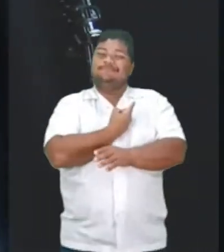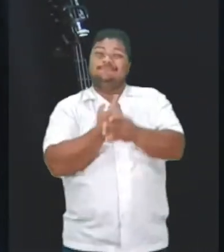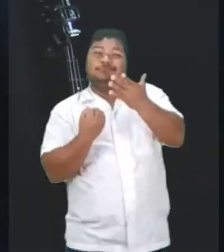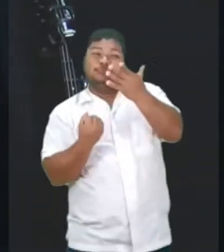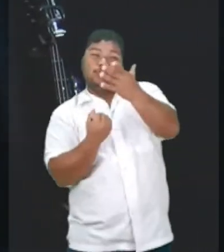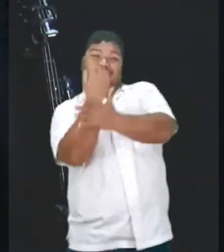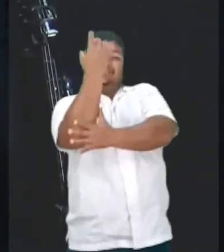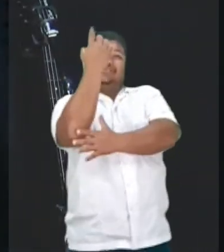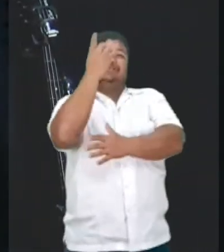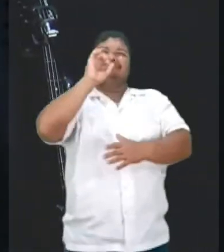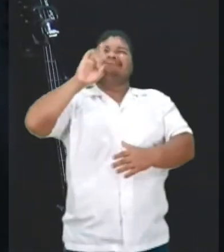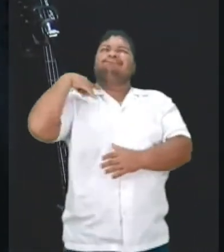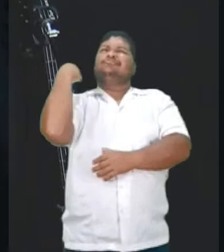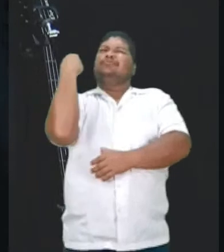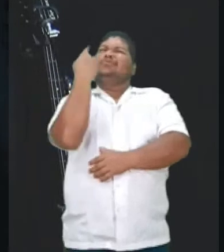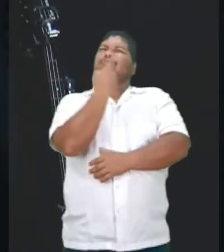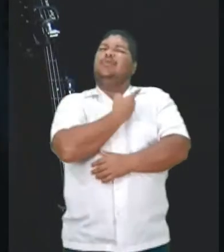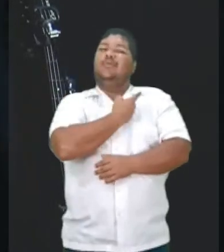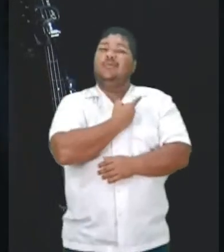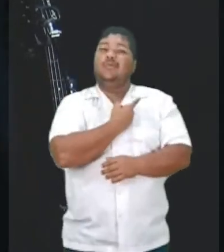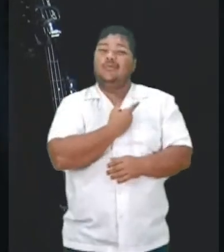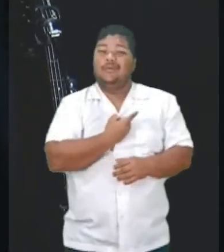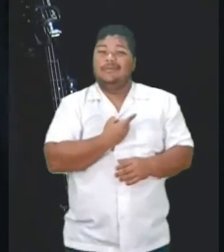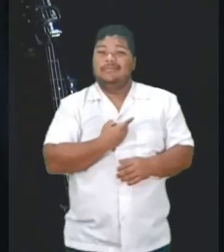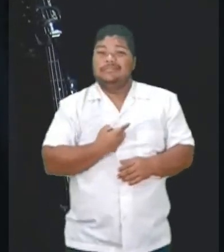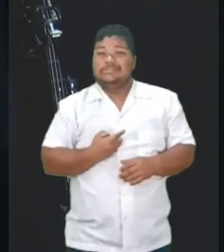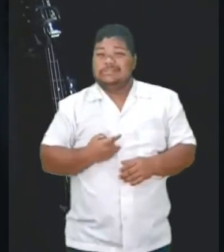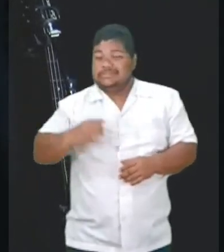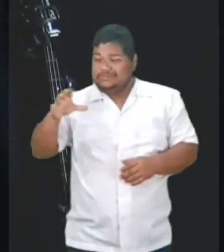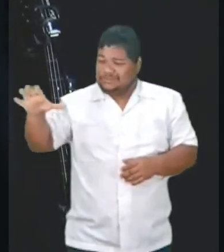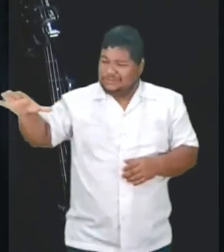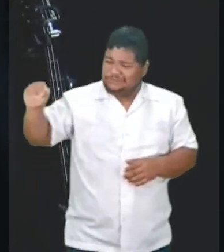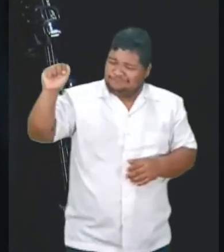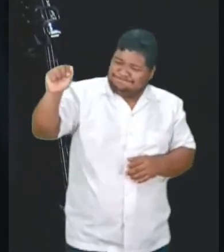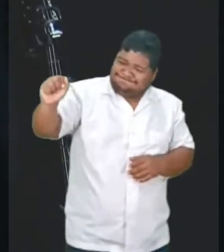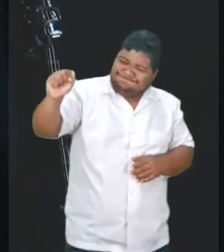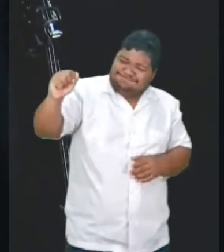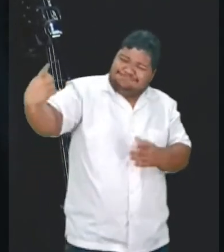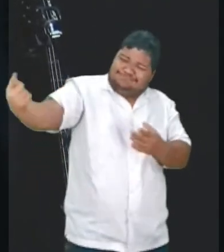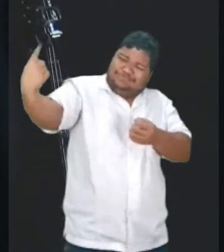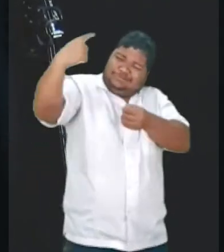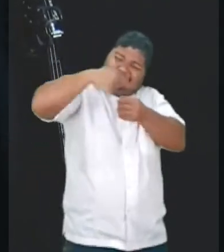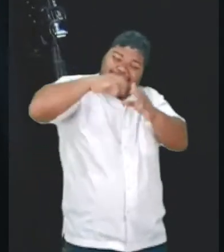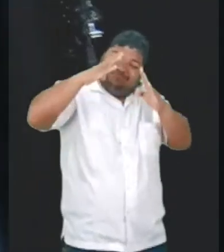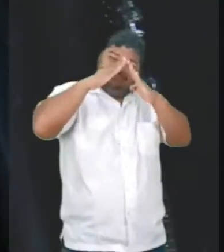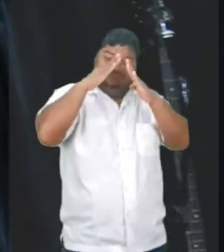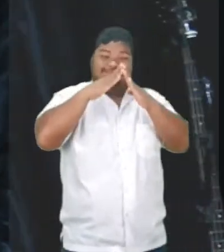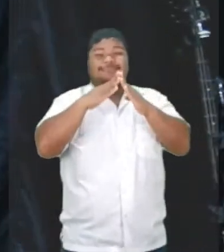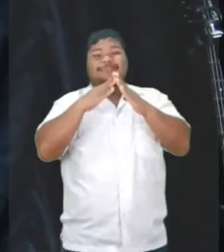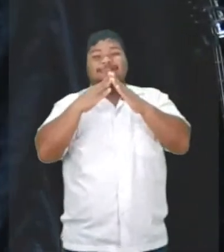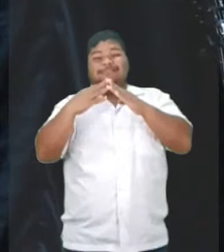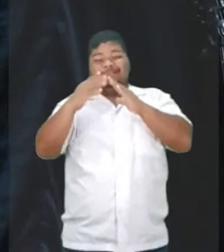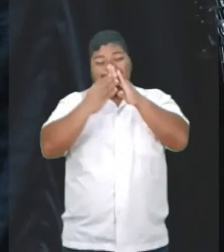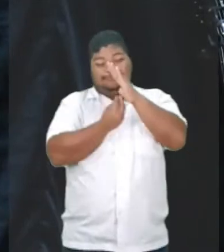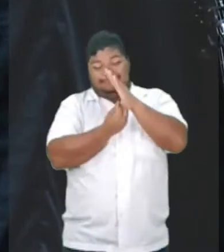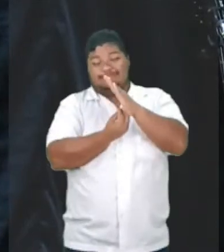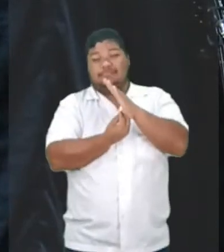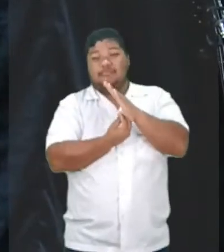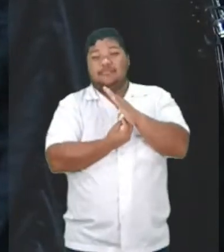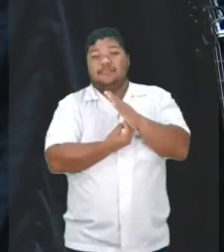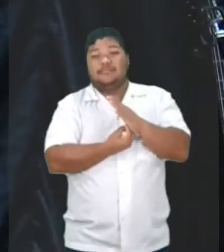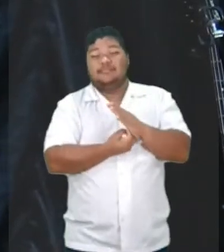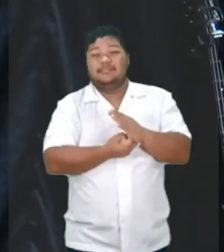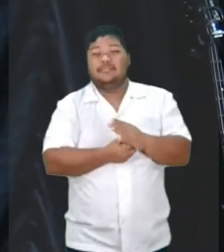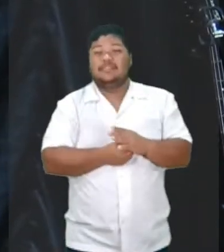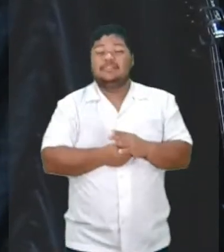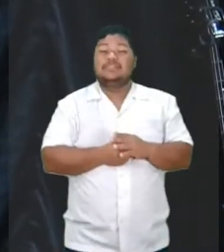nós saíssemos dos nossos lares, para nós chegarmos até aqui, que fez com que você tirasse um